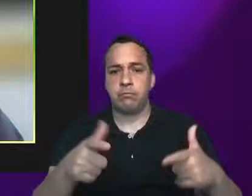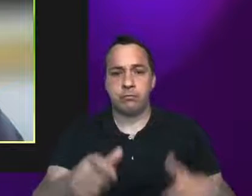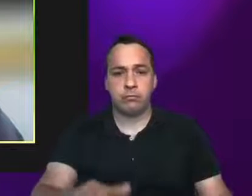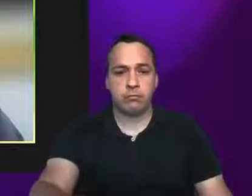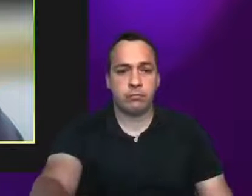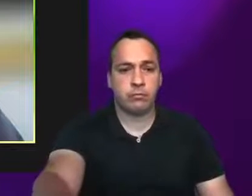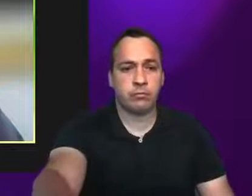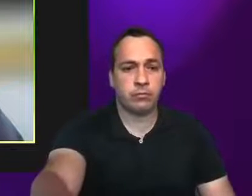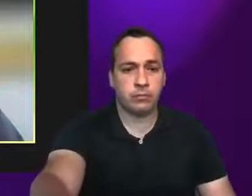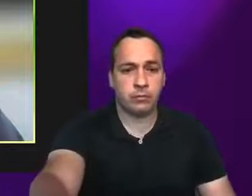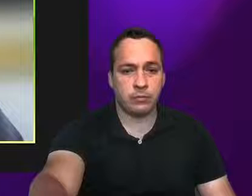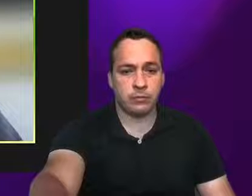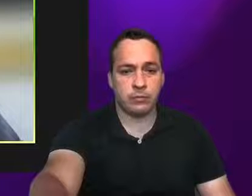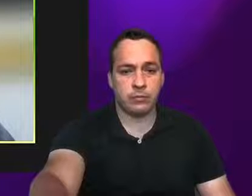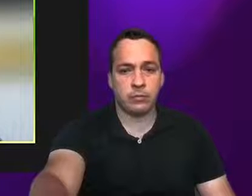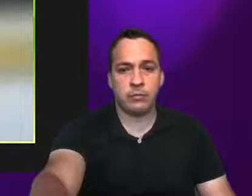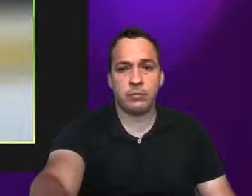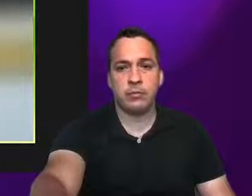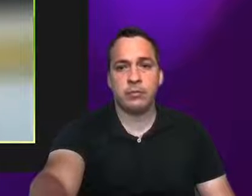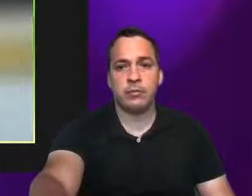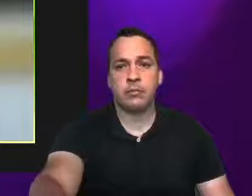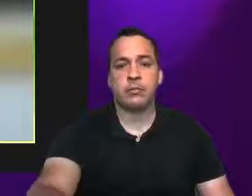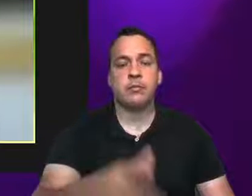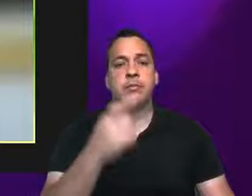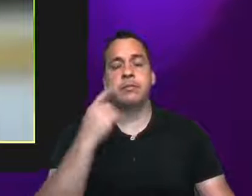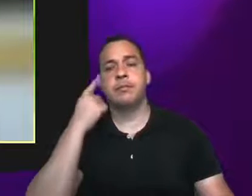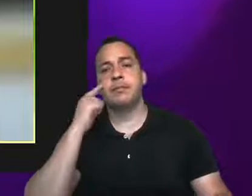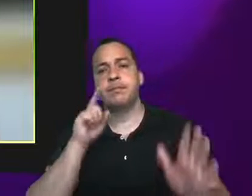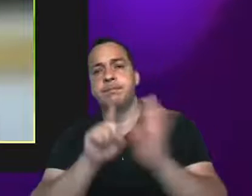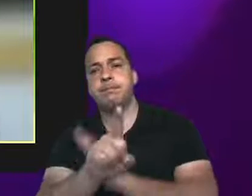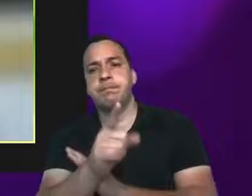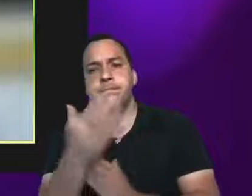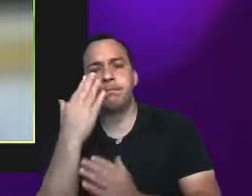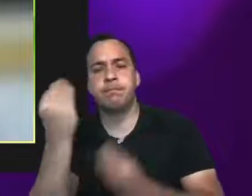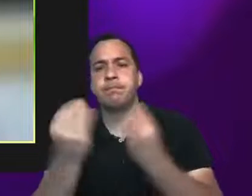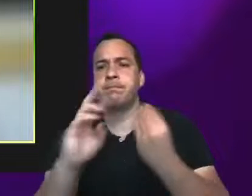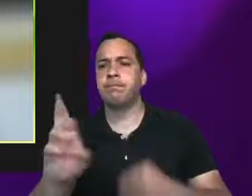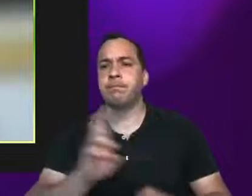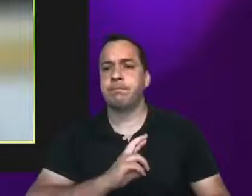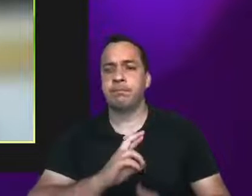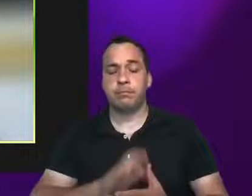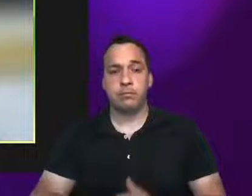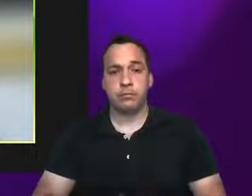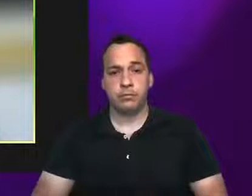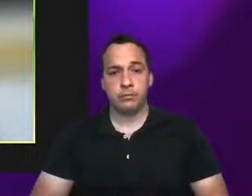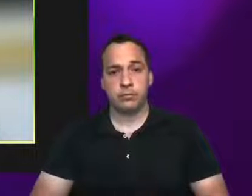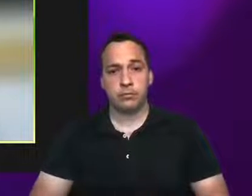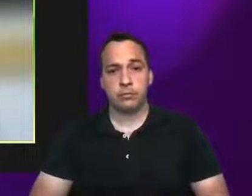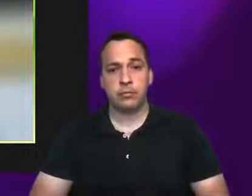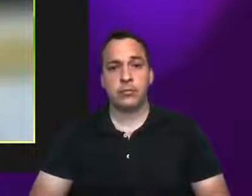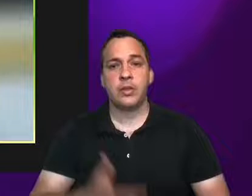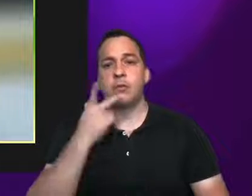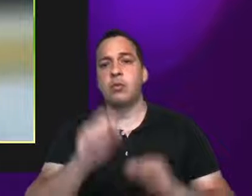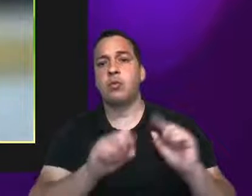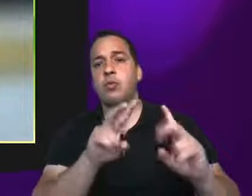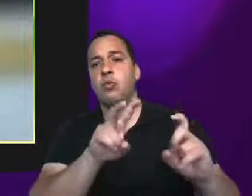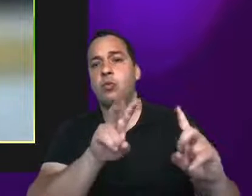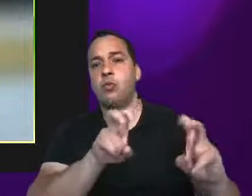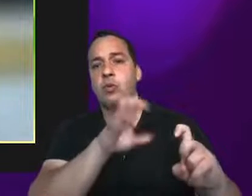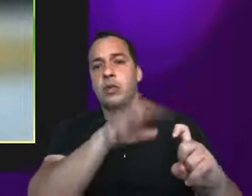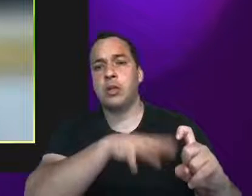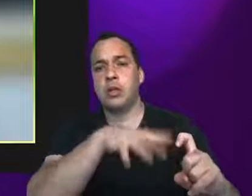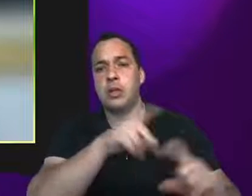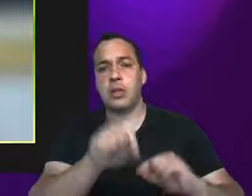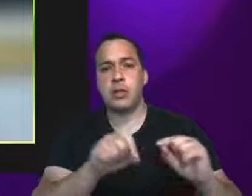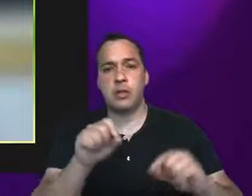queria te perguntar em relação, já que você falou de mito, o outro mito da